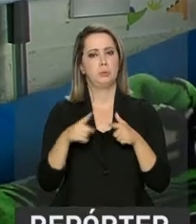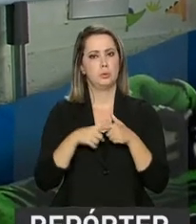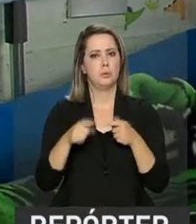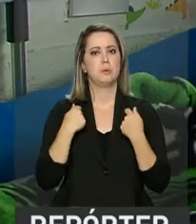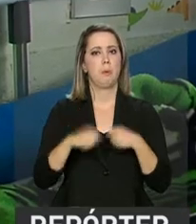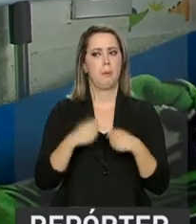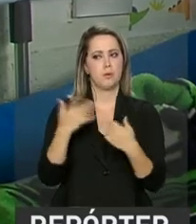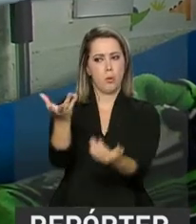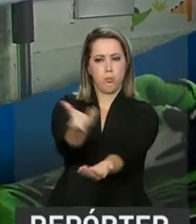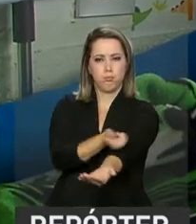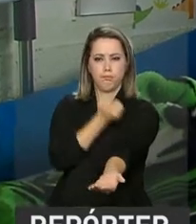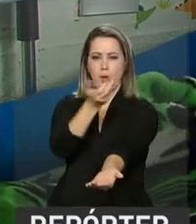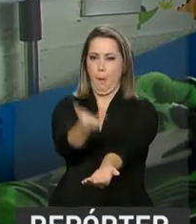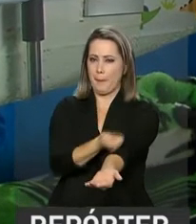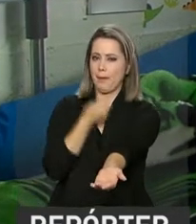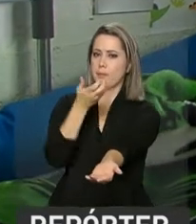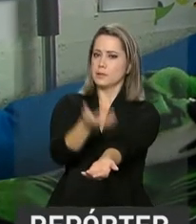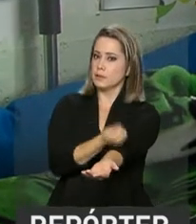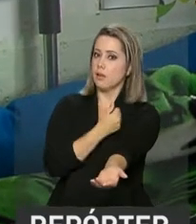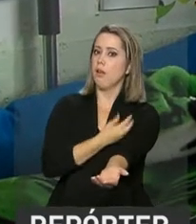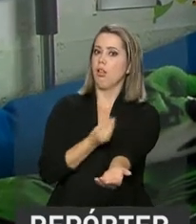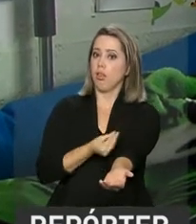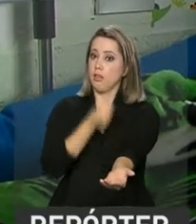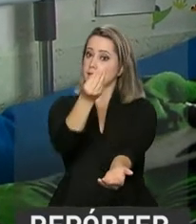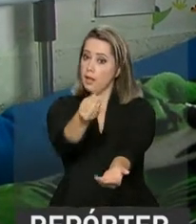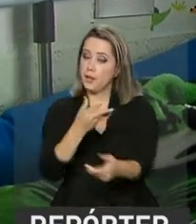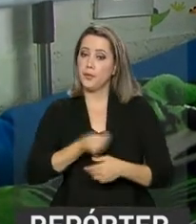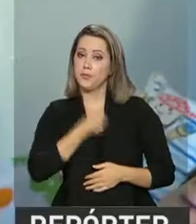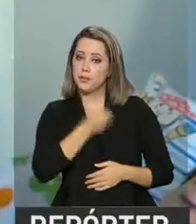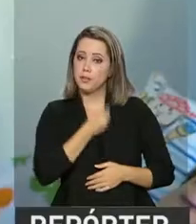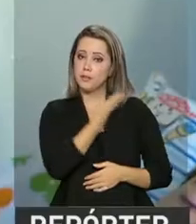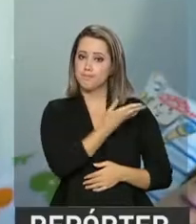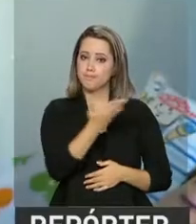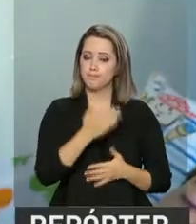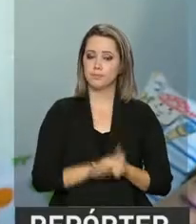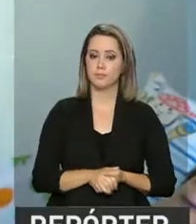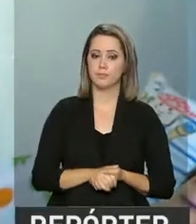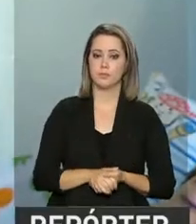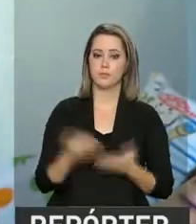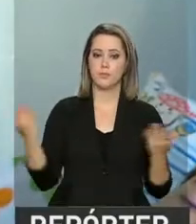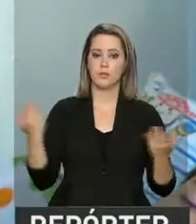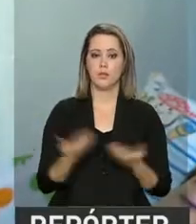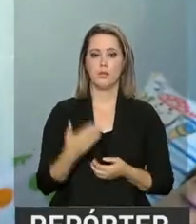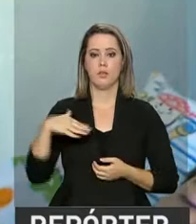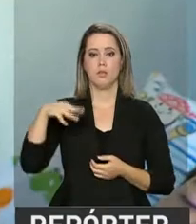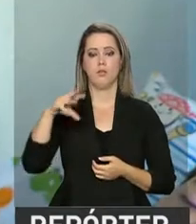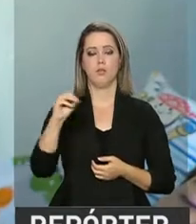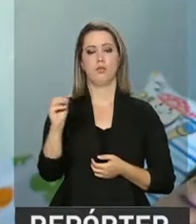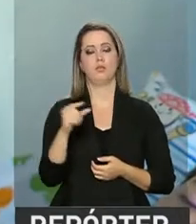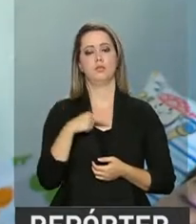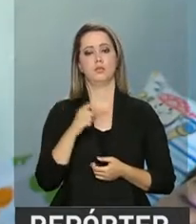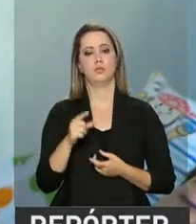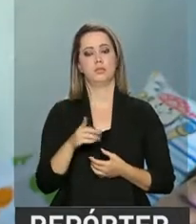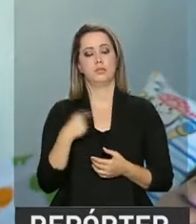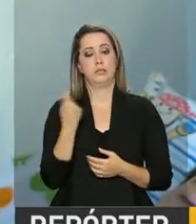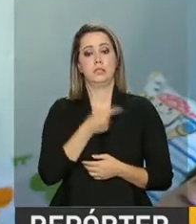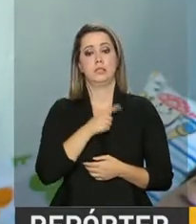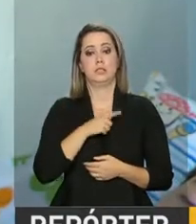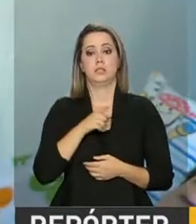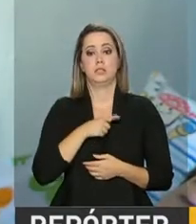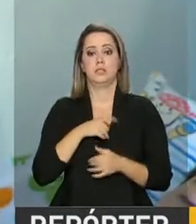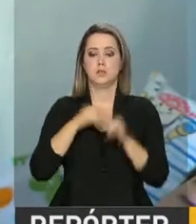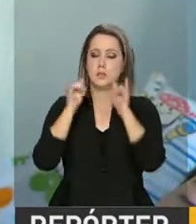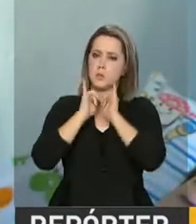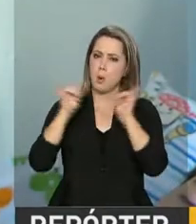de transfusões que garantiram a sobrevivência dele recentemente foi no mês de março onde fizera gente nós fizemos uma